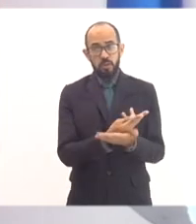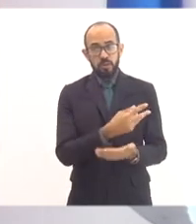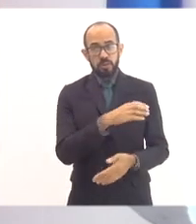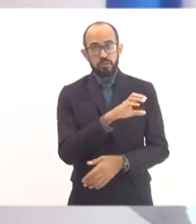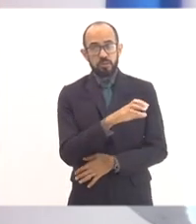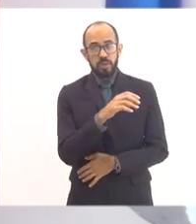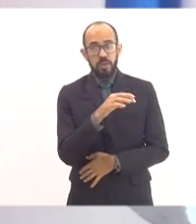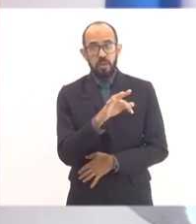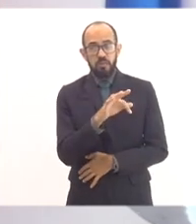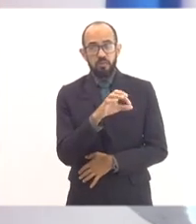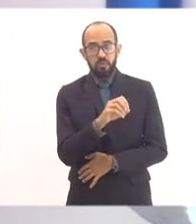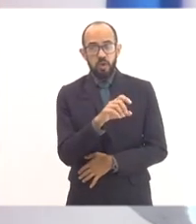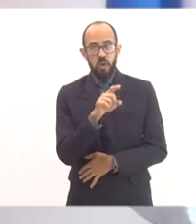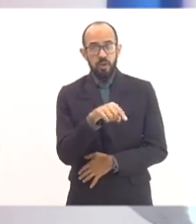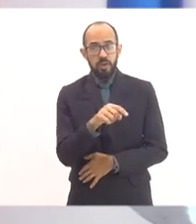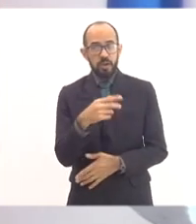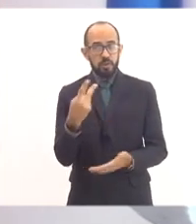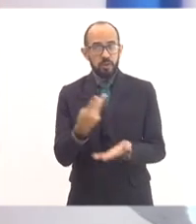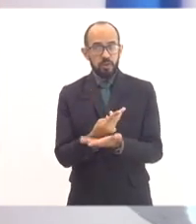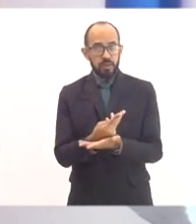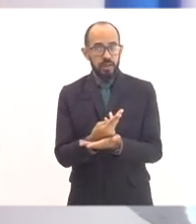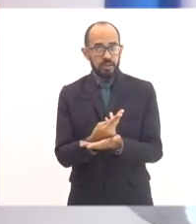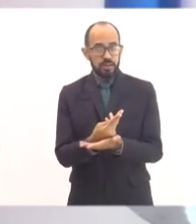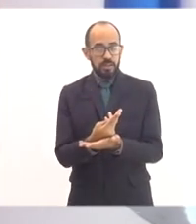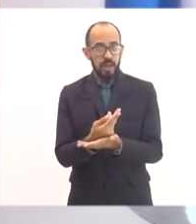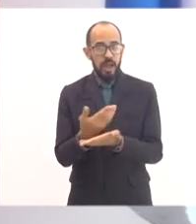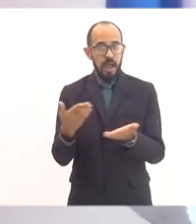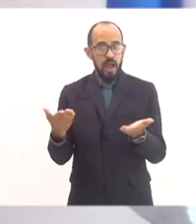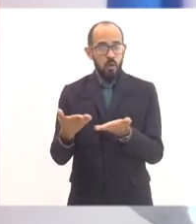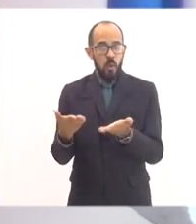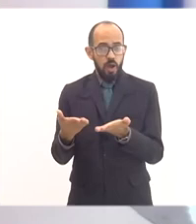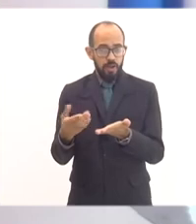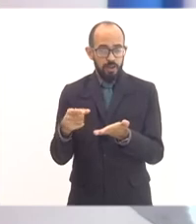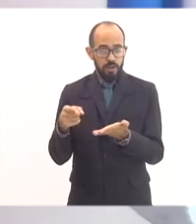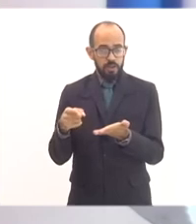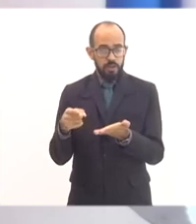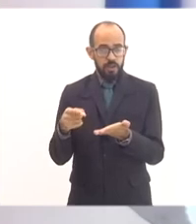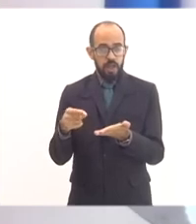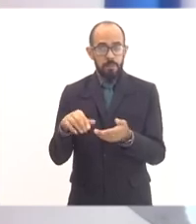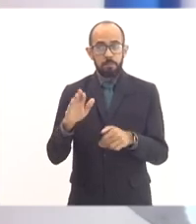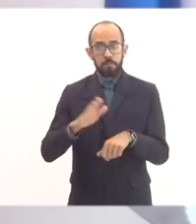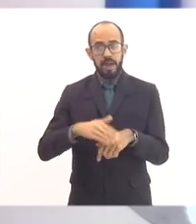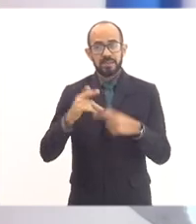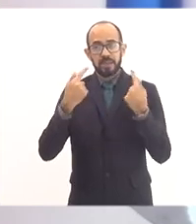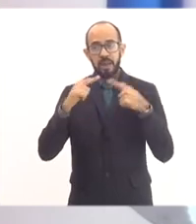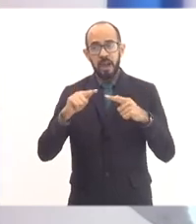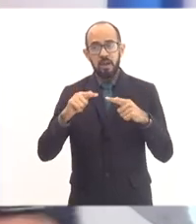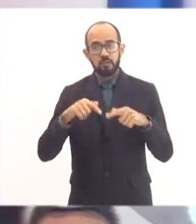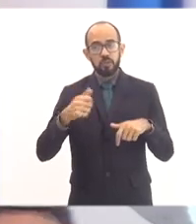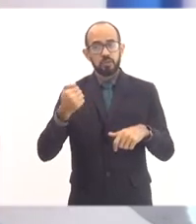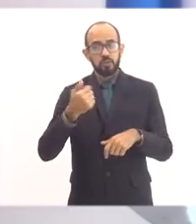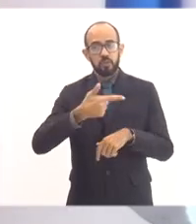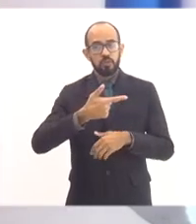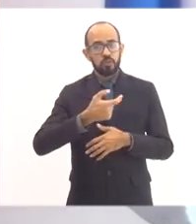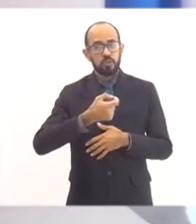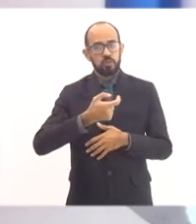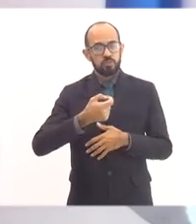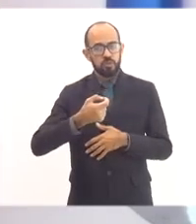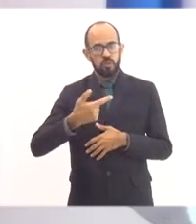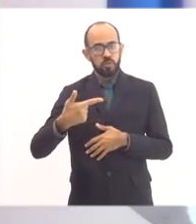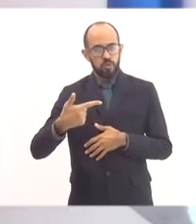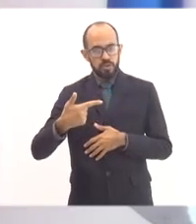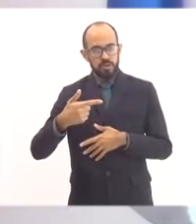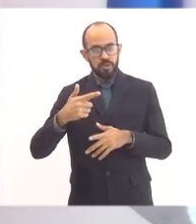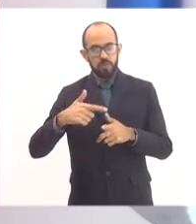agora, é um problema que talvez seja mais grave, do seu ponto de vista jurídico, do que o teu concurso de 2002. São problemas distintos e a gente trata com